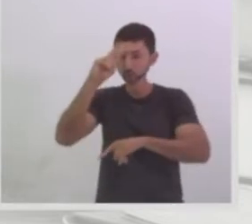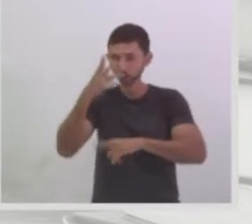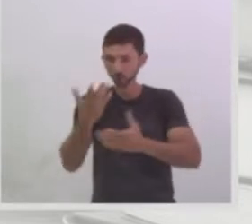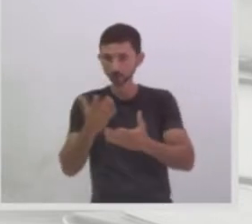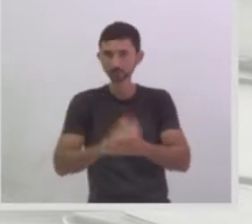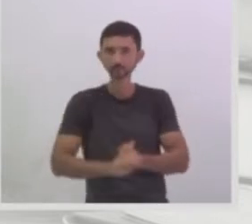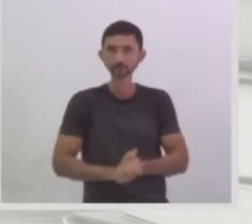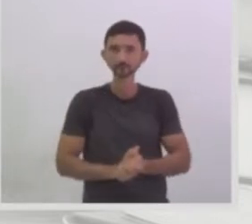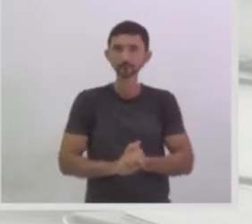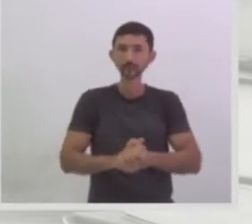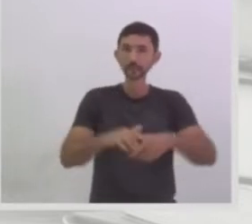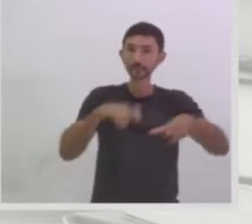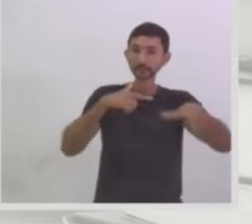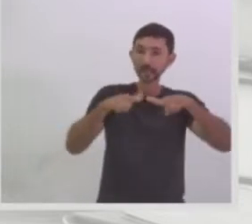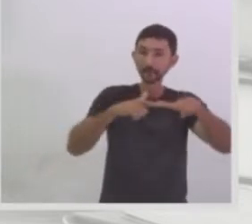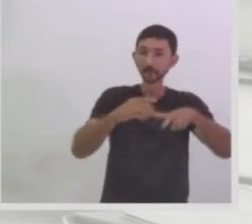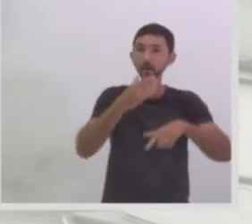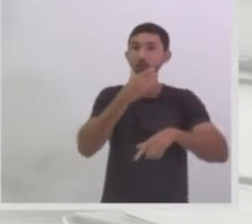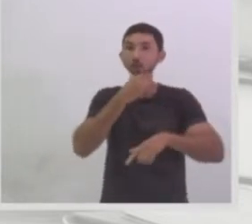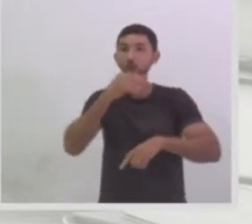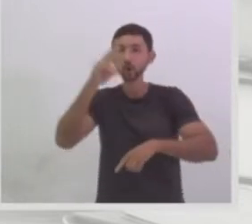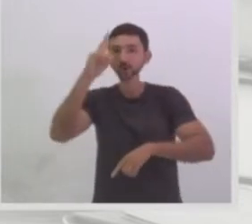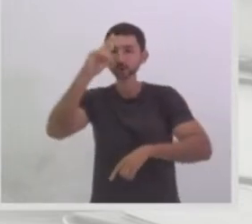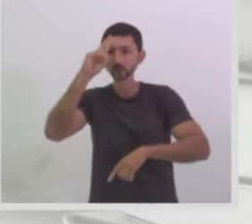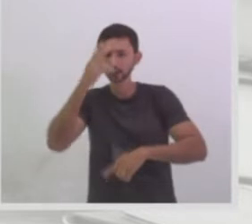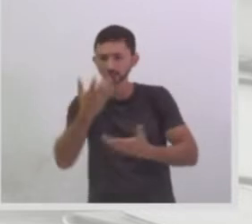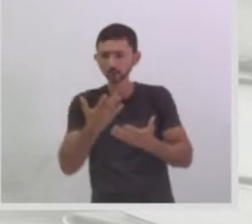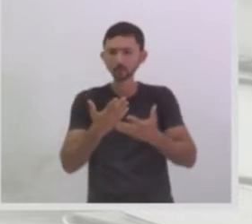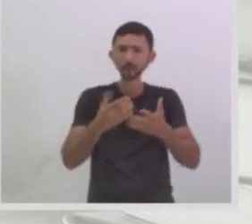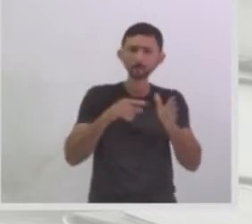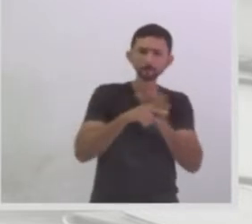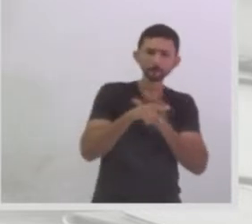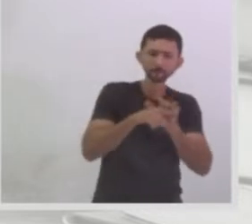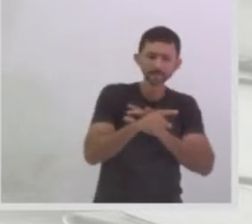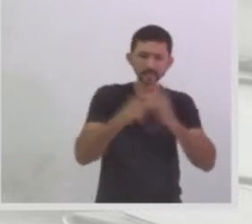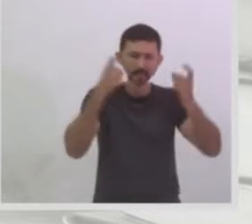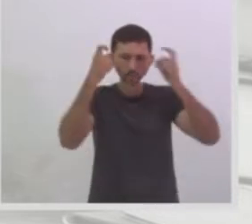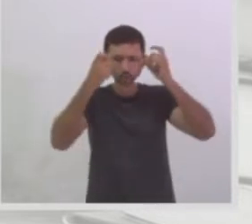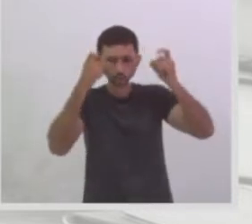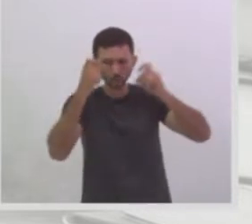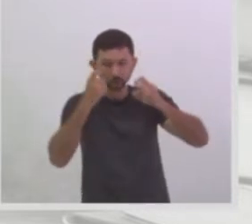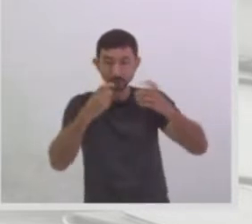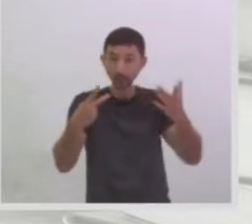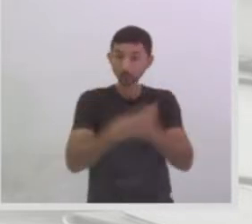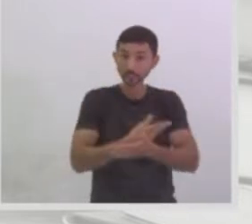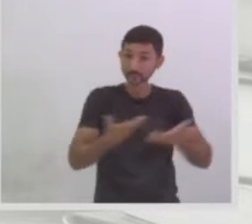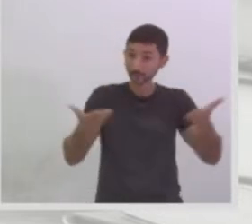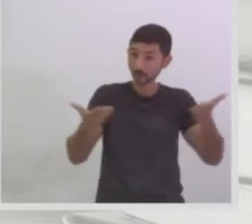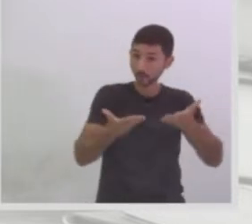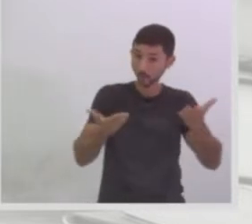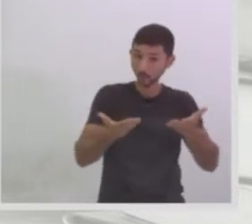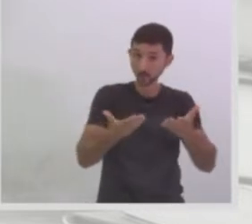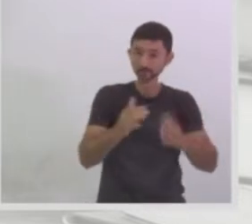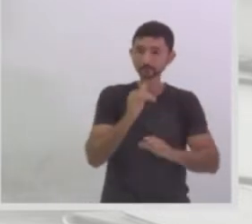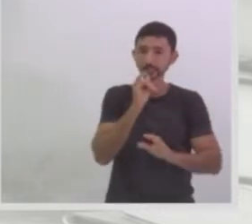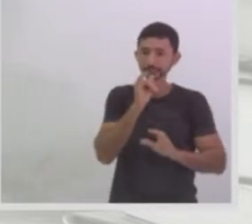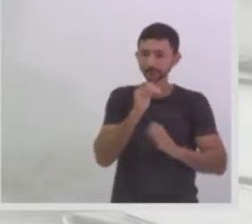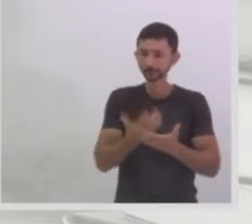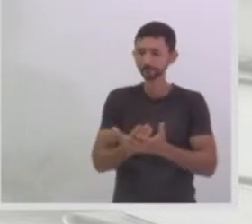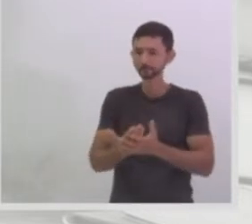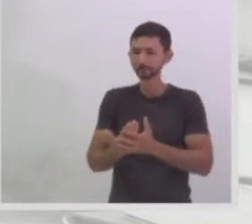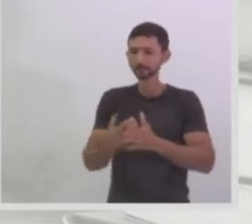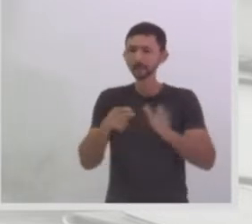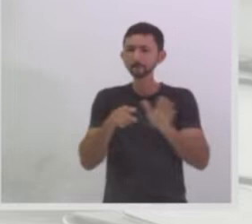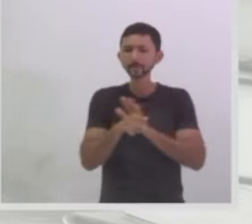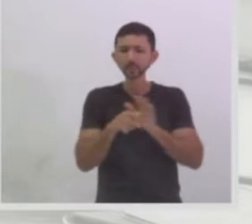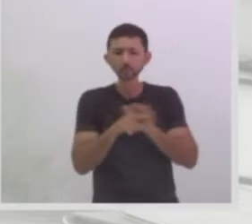O historiador estuda o passado a partir de perguntas e dúvidas que surgem no presente. A pergunta que o historiador